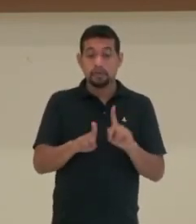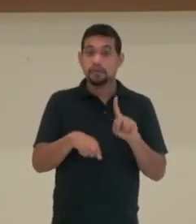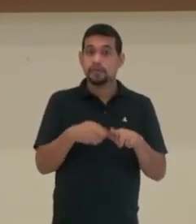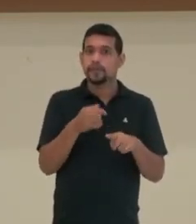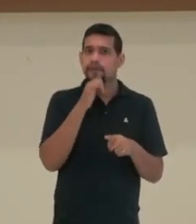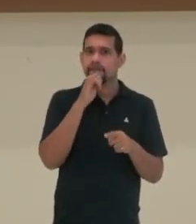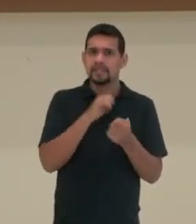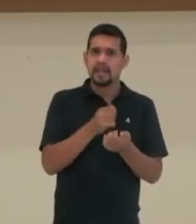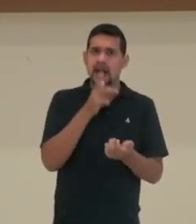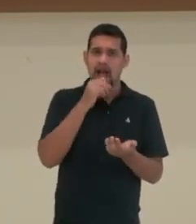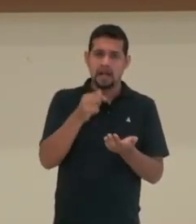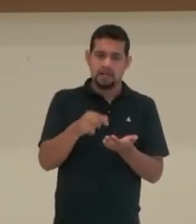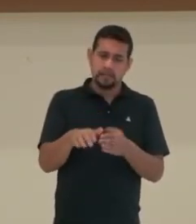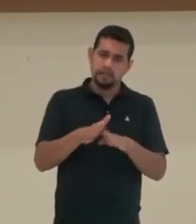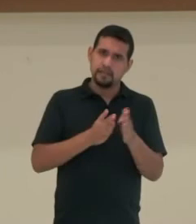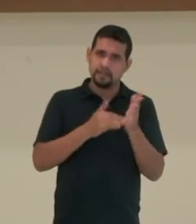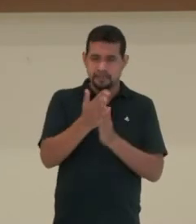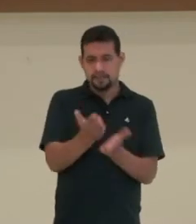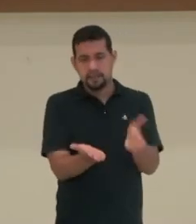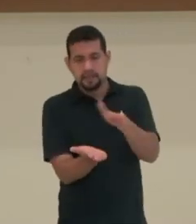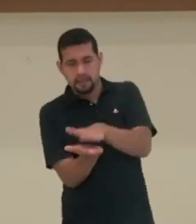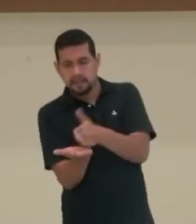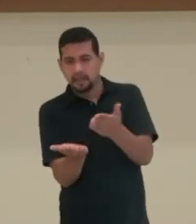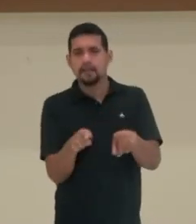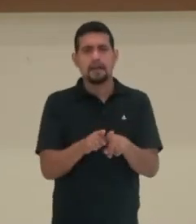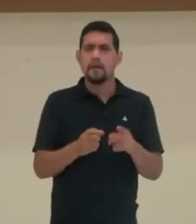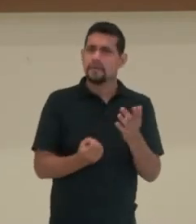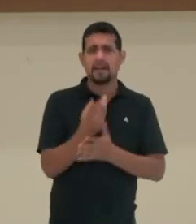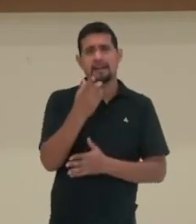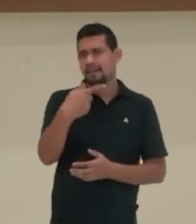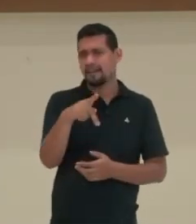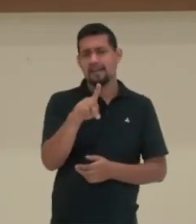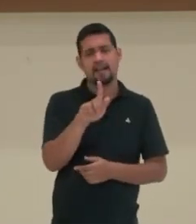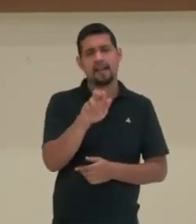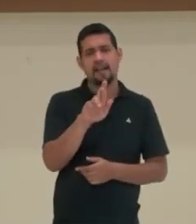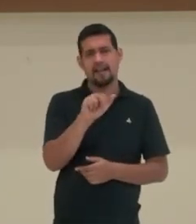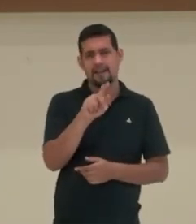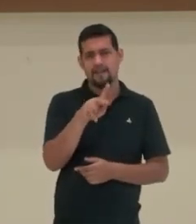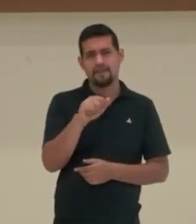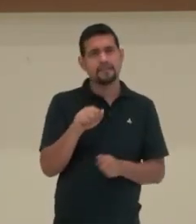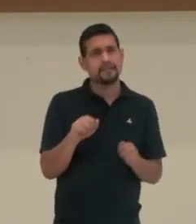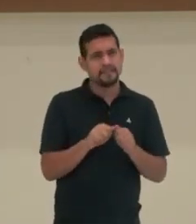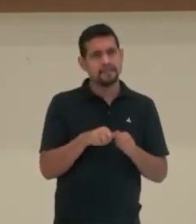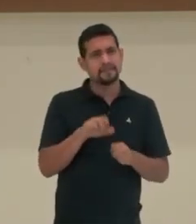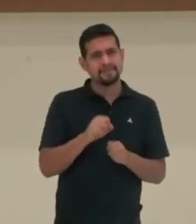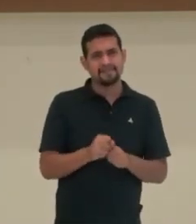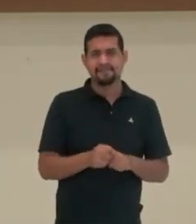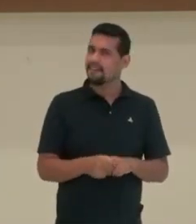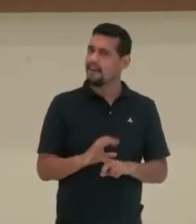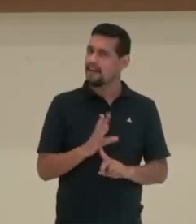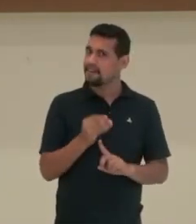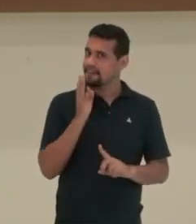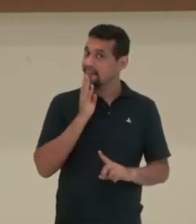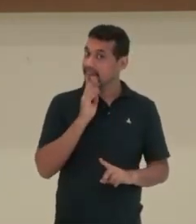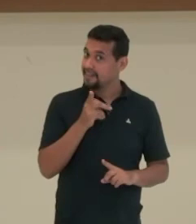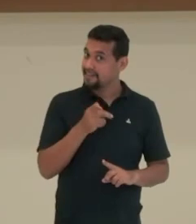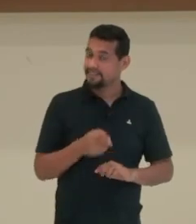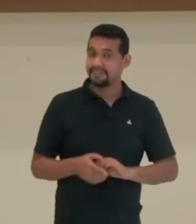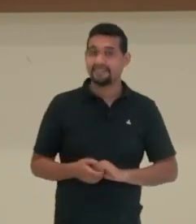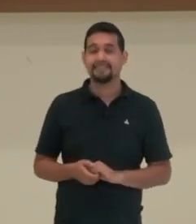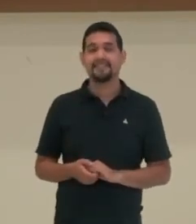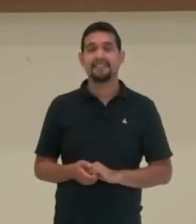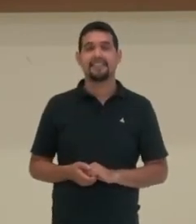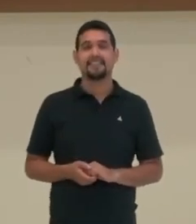passa essa tinta guache e carimba aí no papel e cria suas gravuras e faz a sua exposição de arte. Que tal? Legal, né?